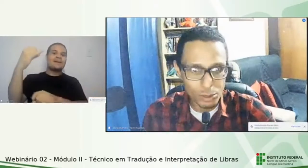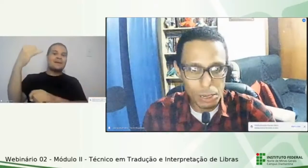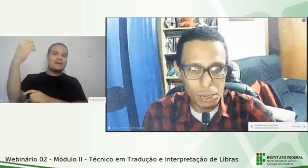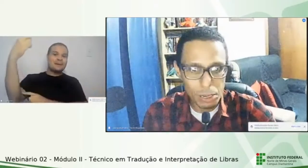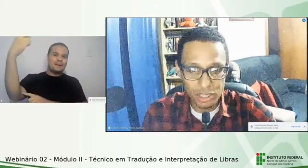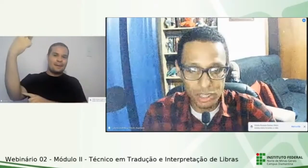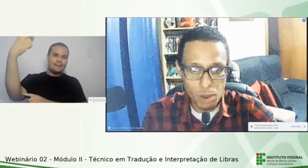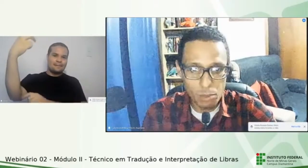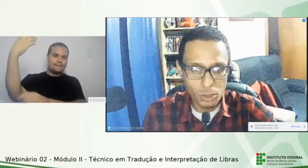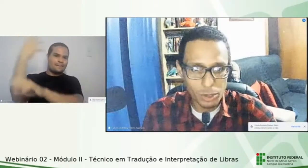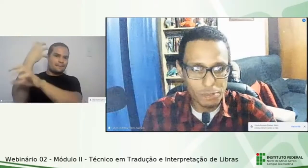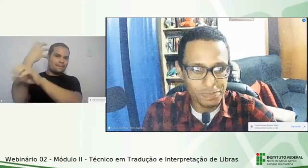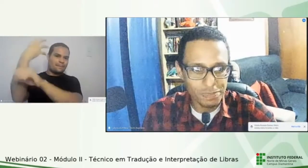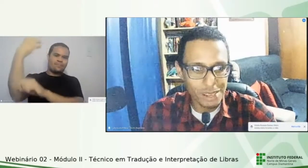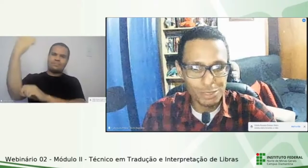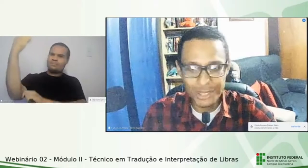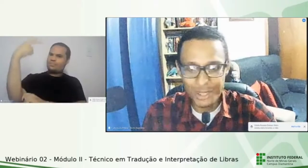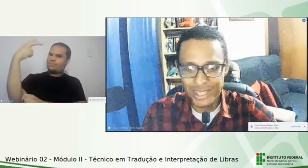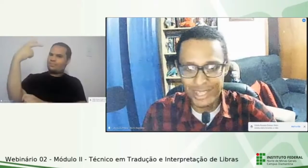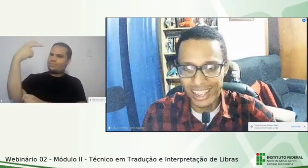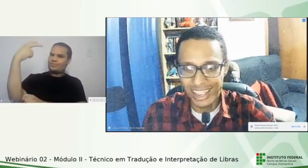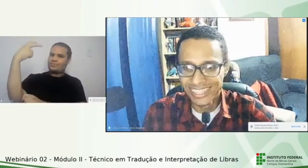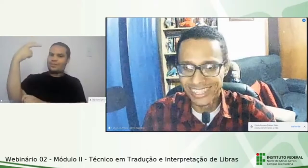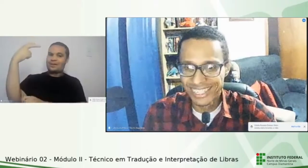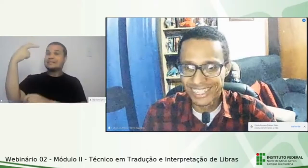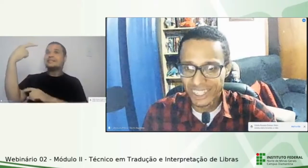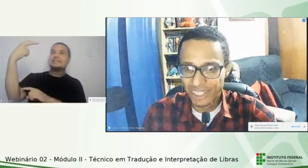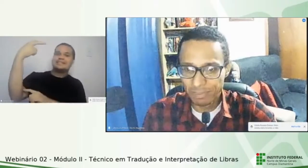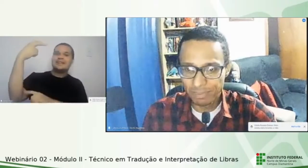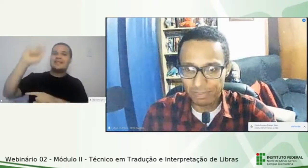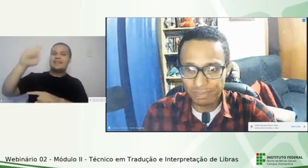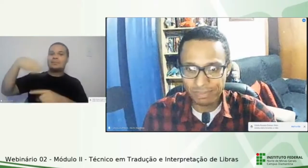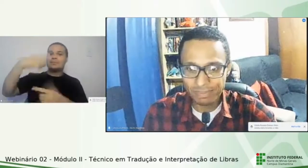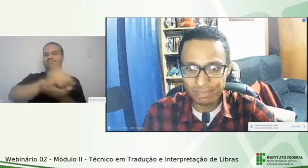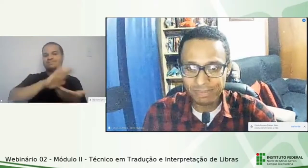uma multa, para gerar uma multa. Professora Estela?